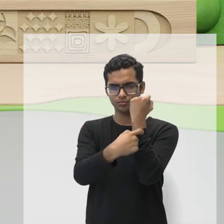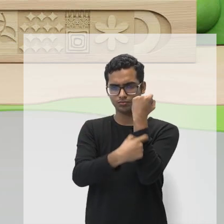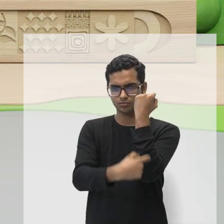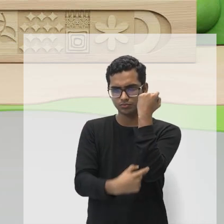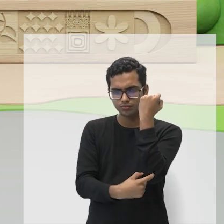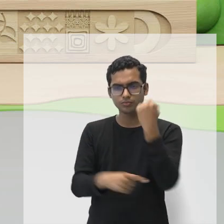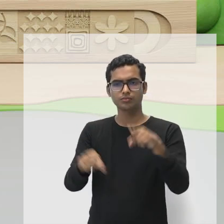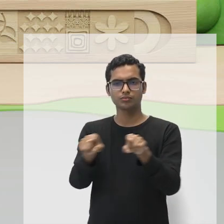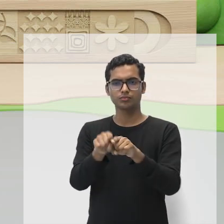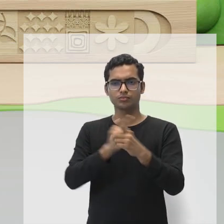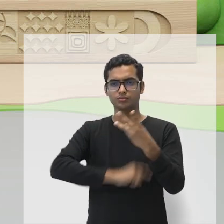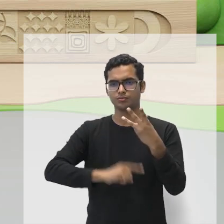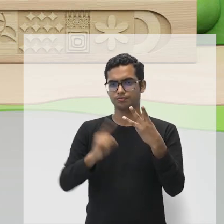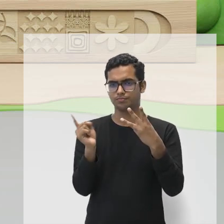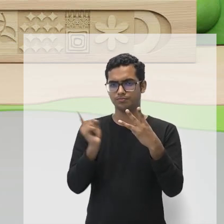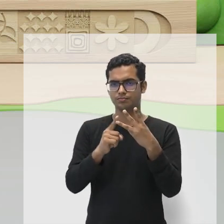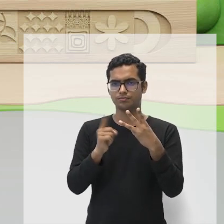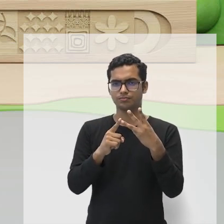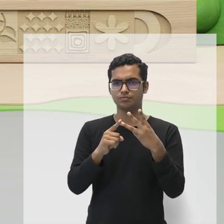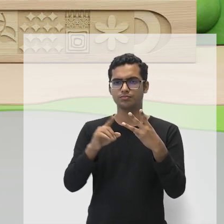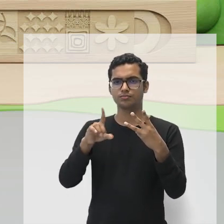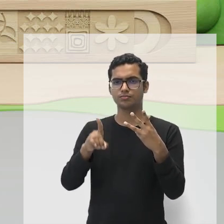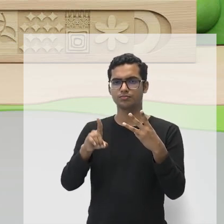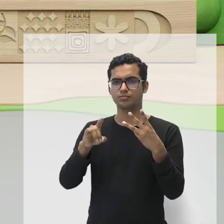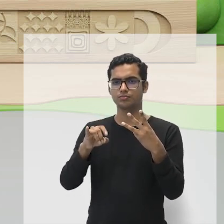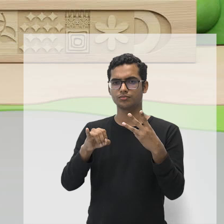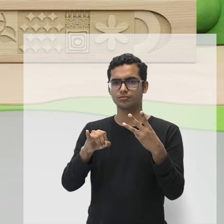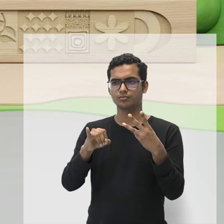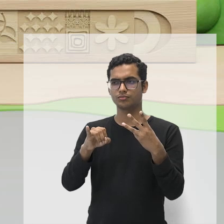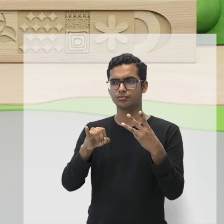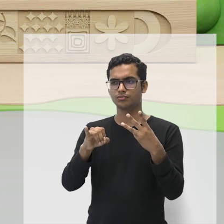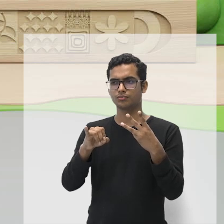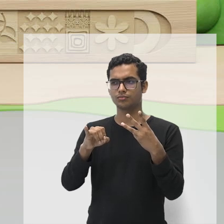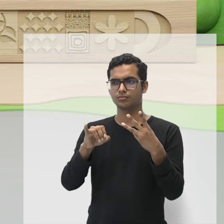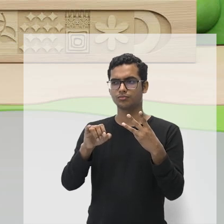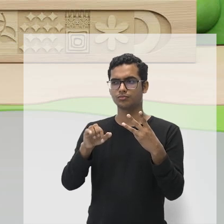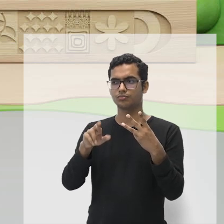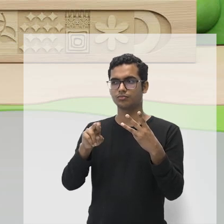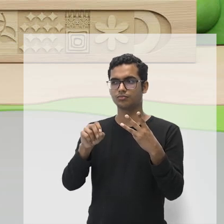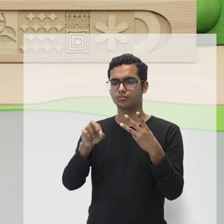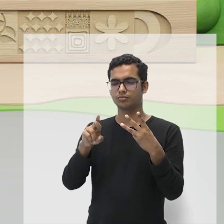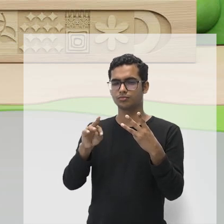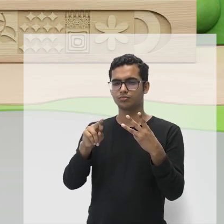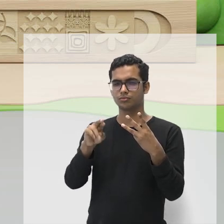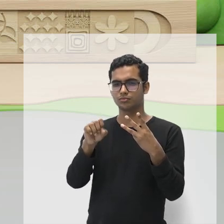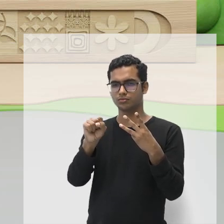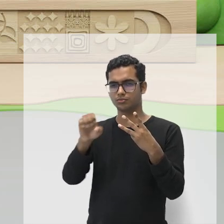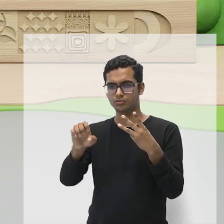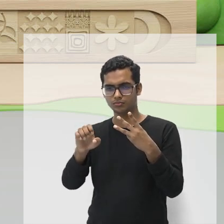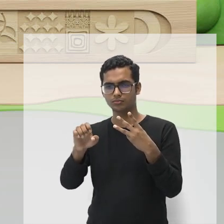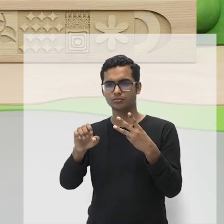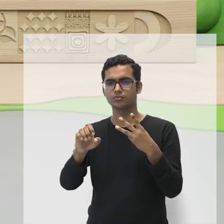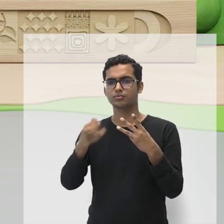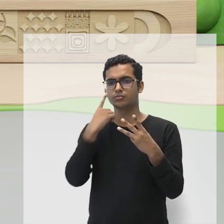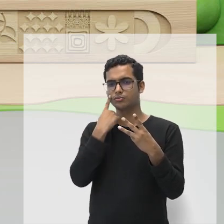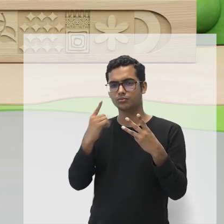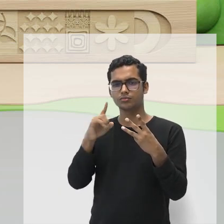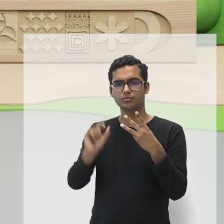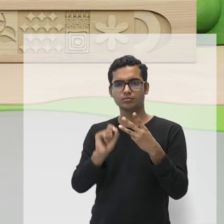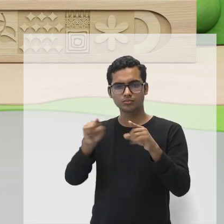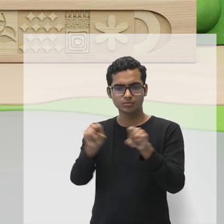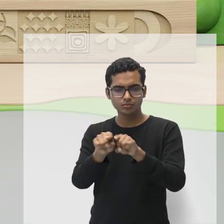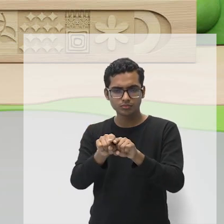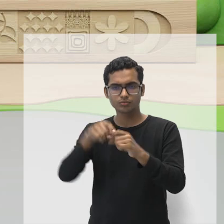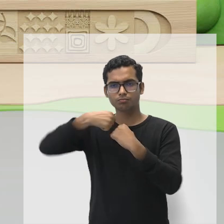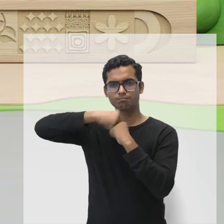são as articulações sinoviais que dão ali movimento para o nosso corpo. Por exemplo, a maioria